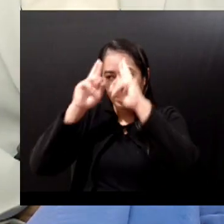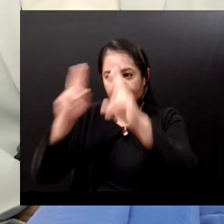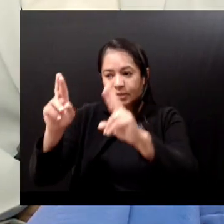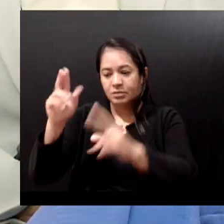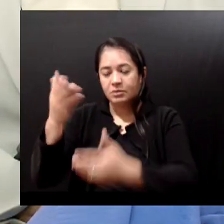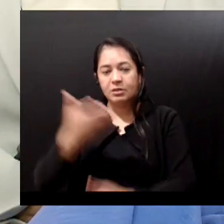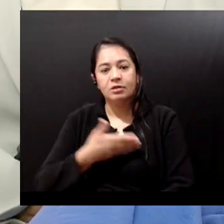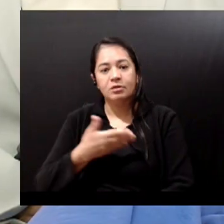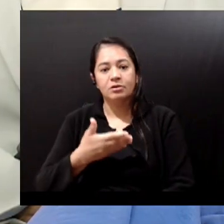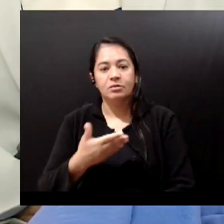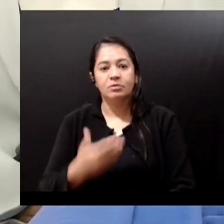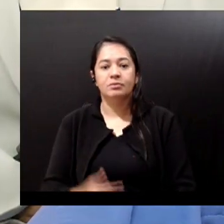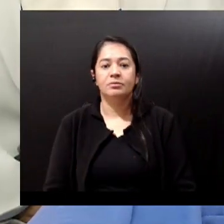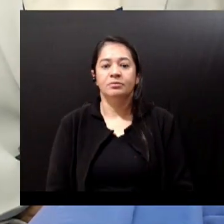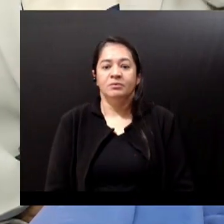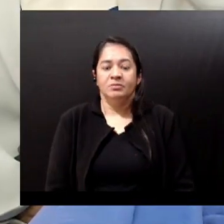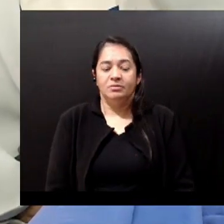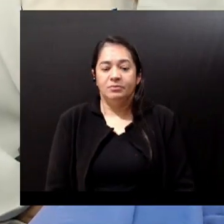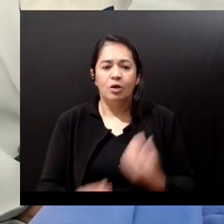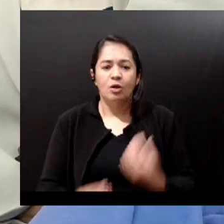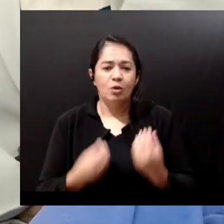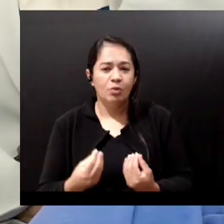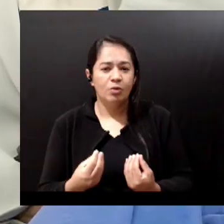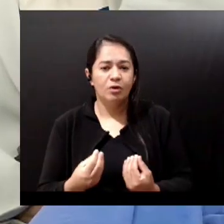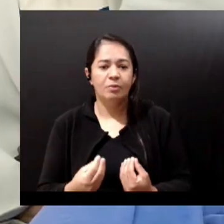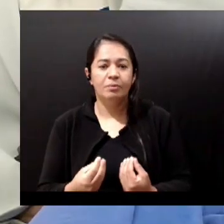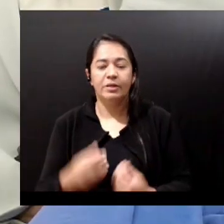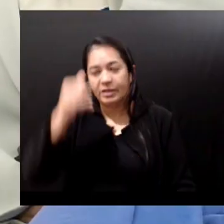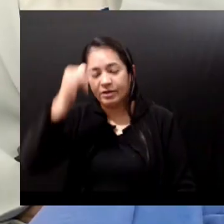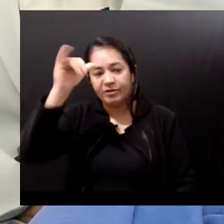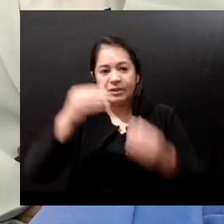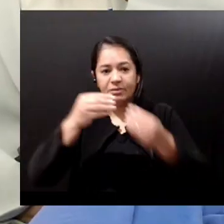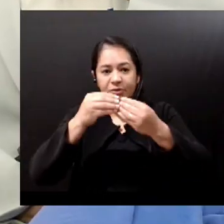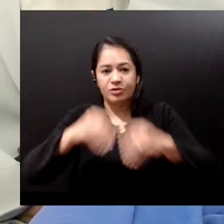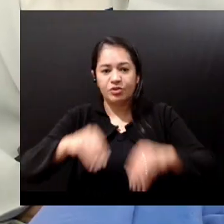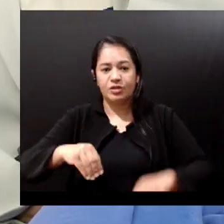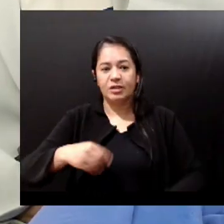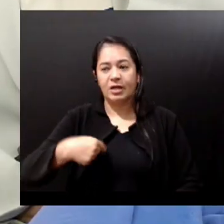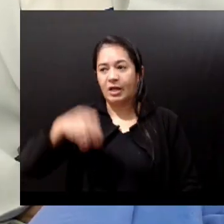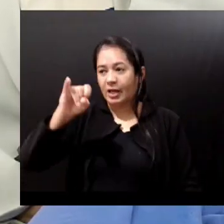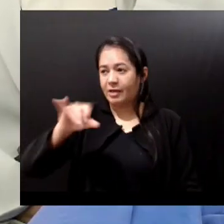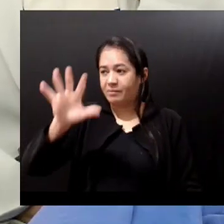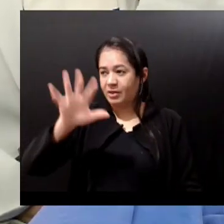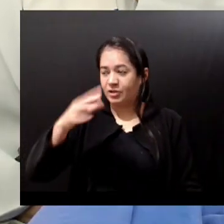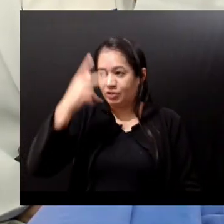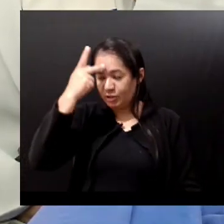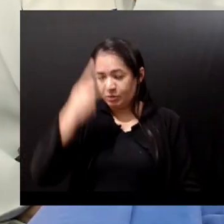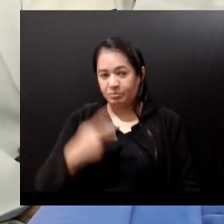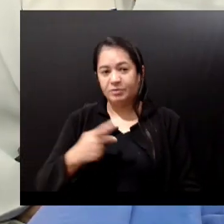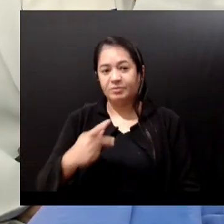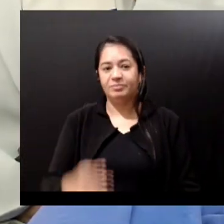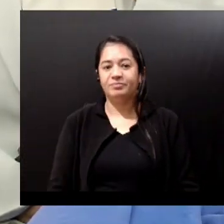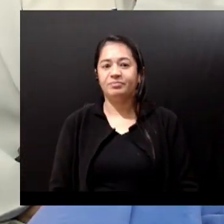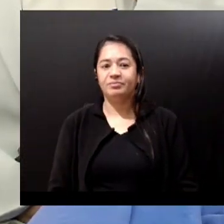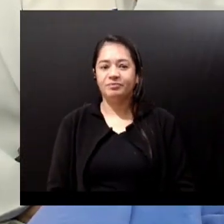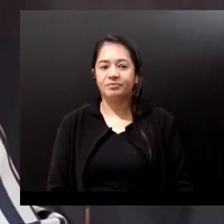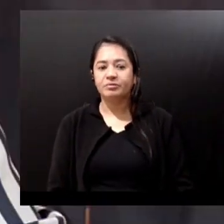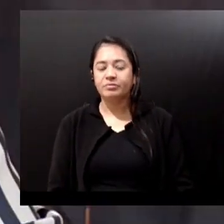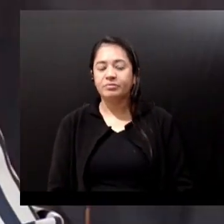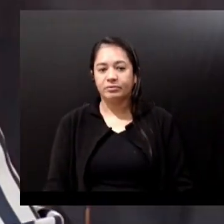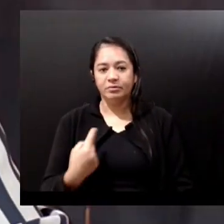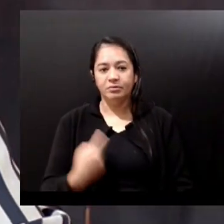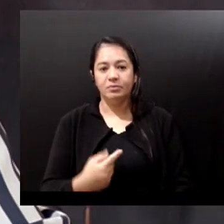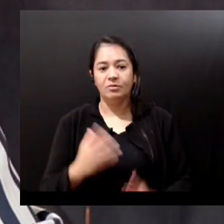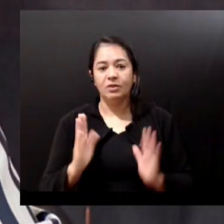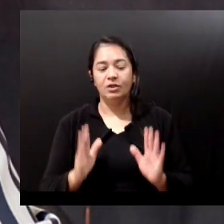é que a gente equilibra isso? Fica com fone sim ou fone não? Como é que é, Samara? O que a gente discutiu? Que, de repente, né,